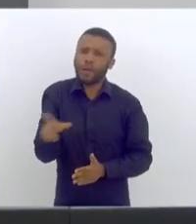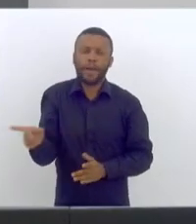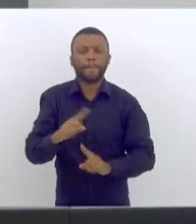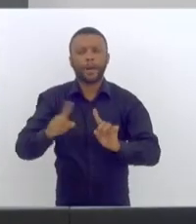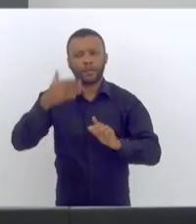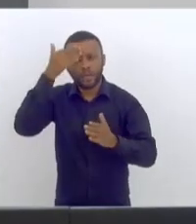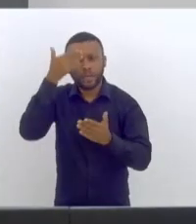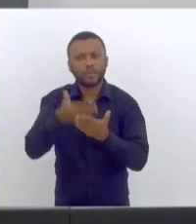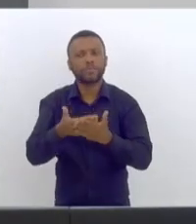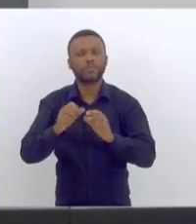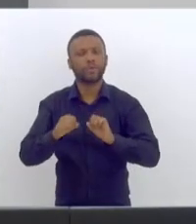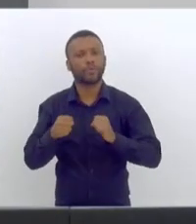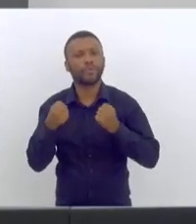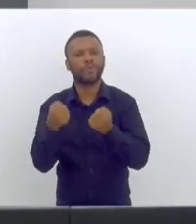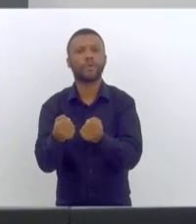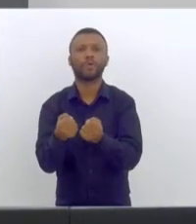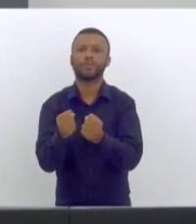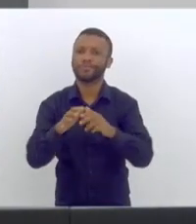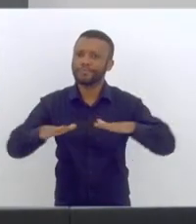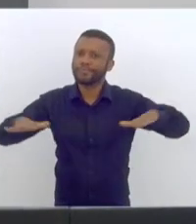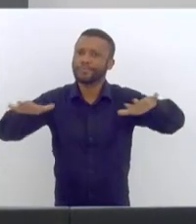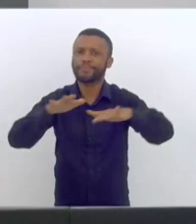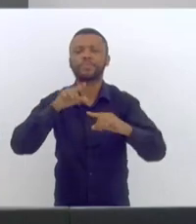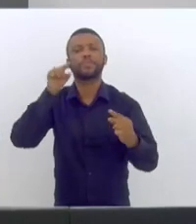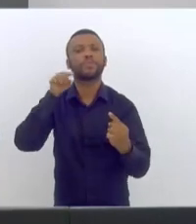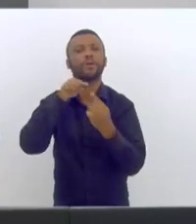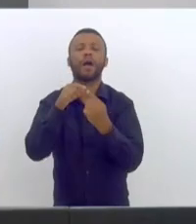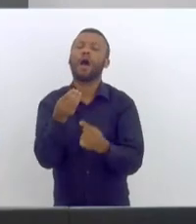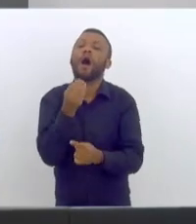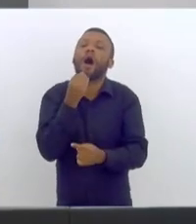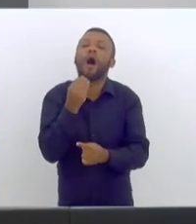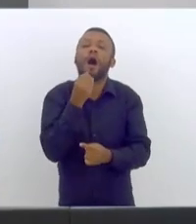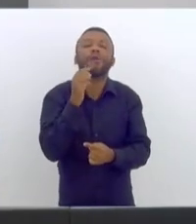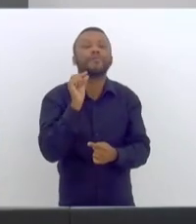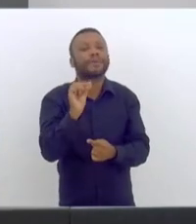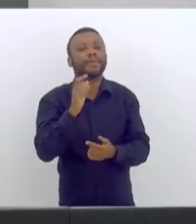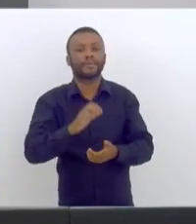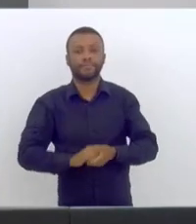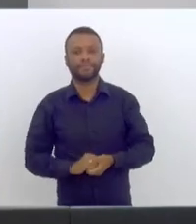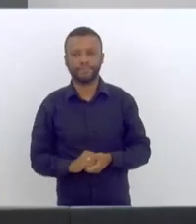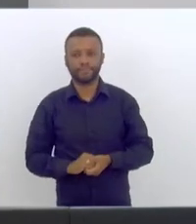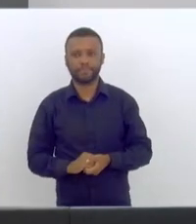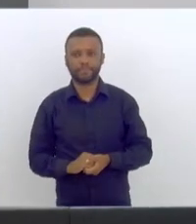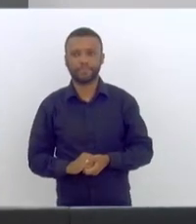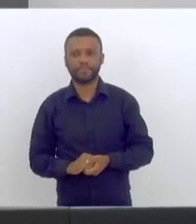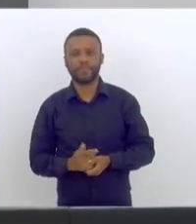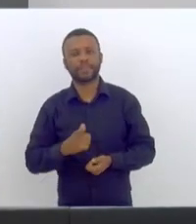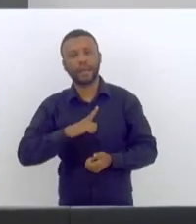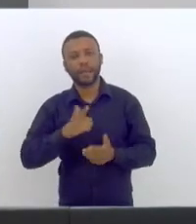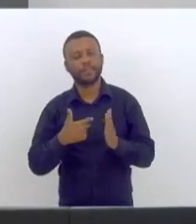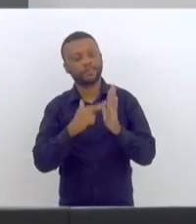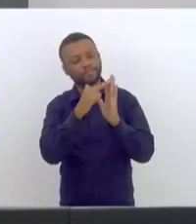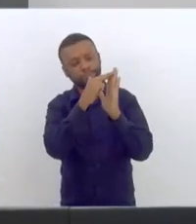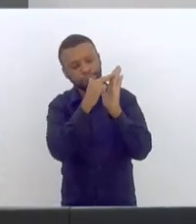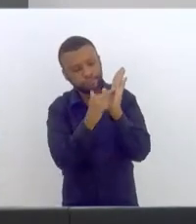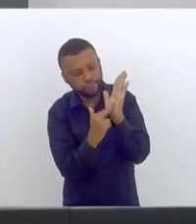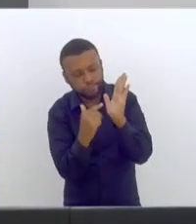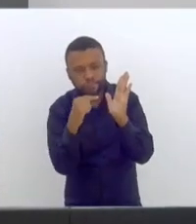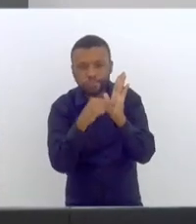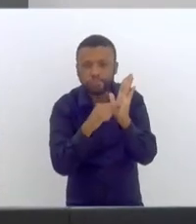um esforço nesse sentido é claro que será a relação o